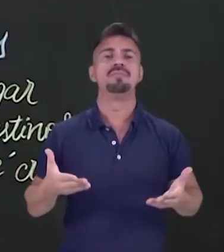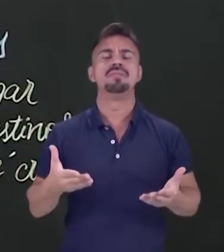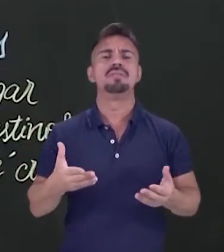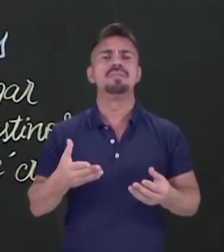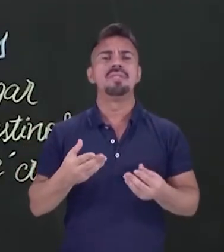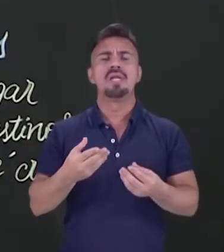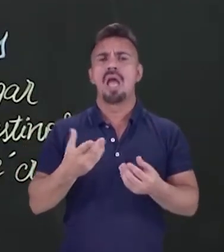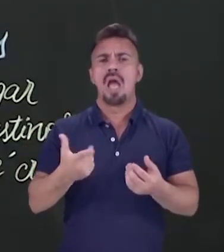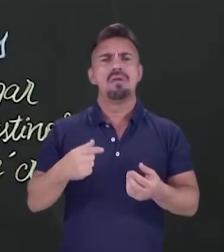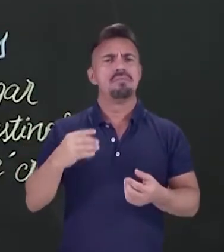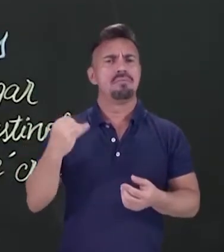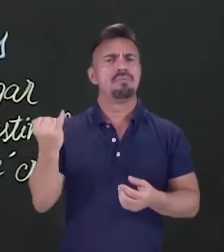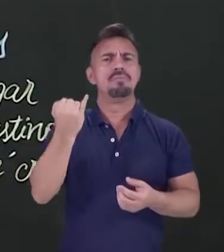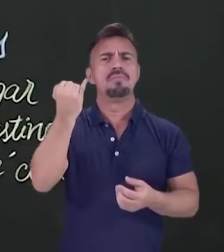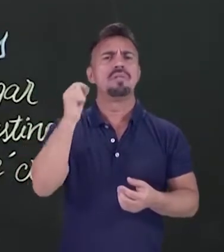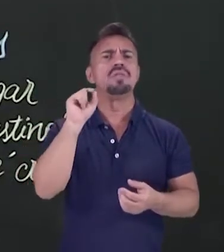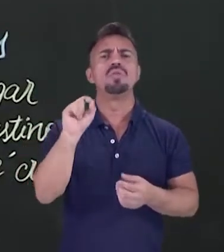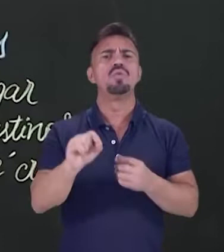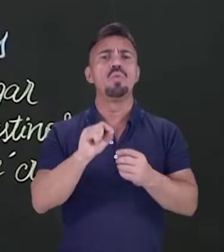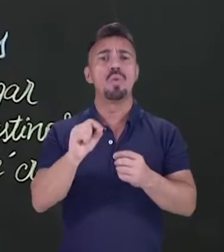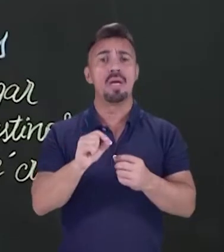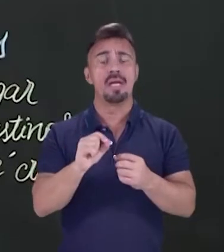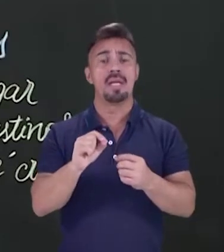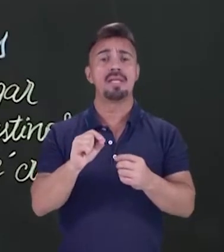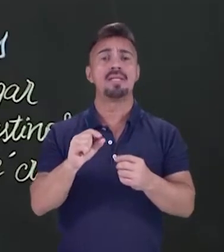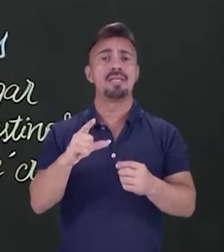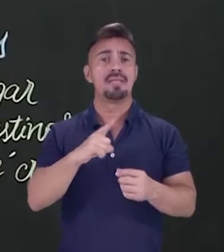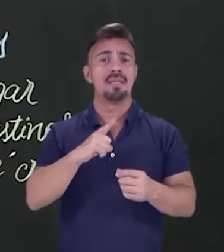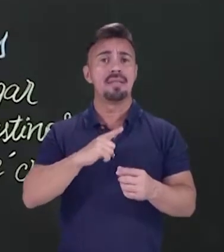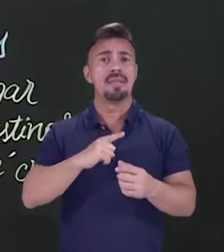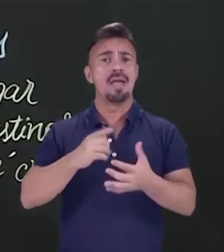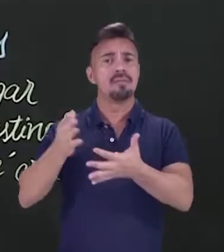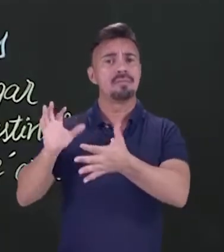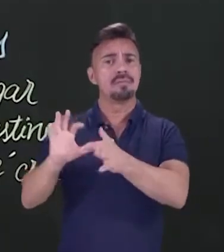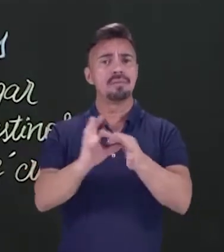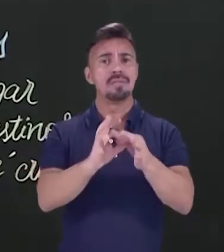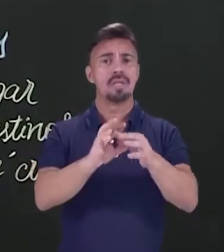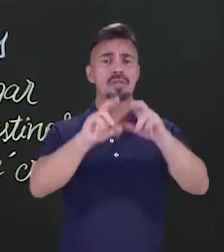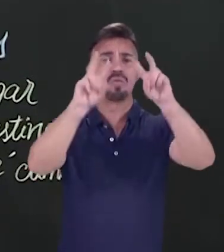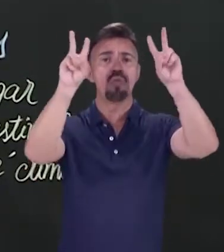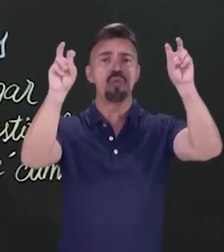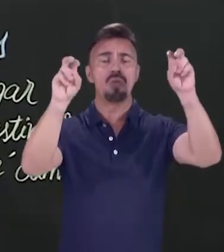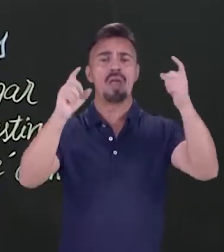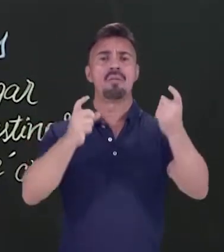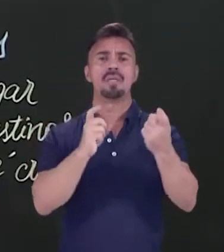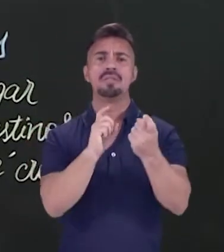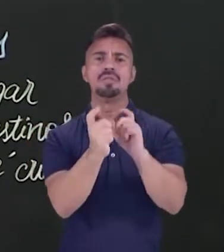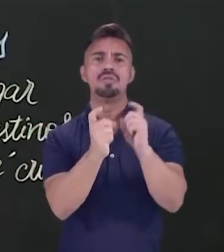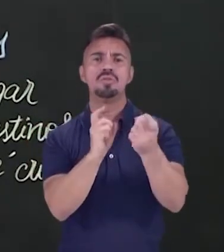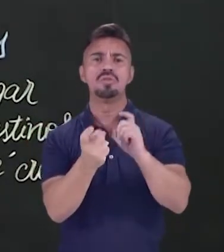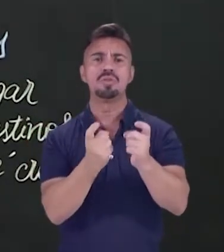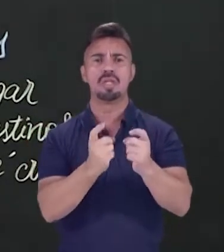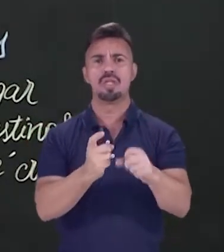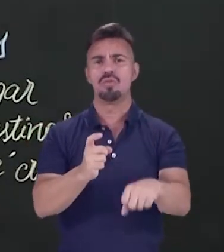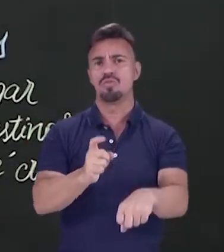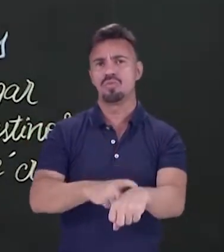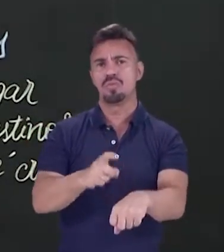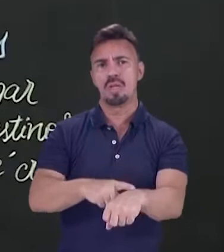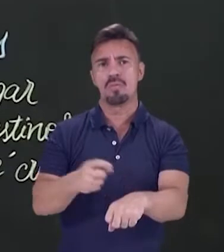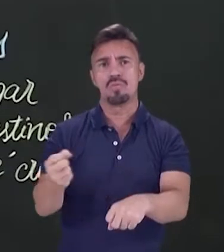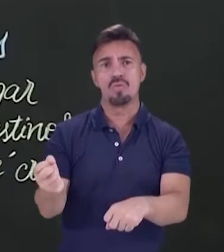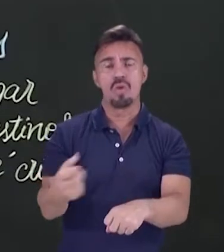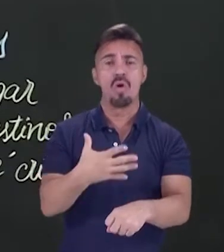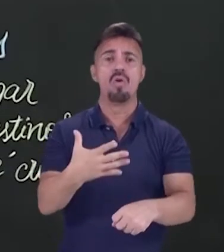para que ele seja relevante, é importante que ele seja conectado com temas que estão sendo discutidos em um contexto contemporâneo, temas que